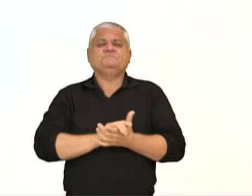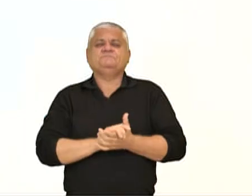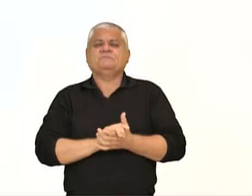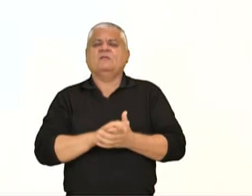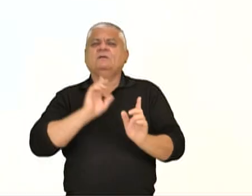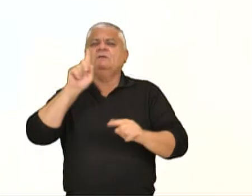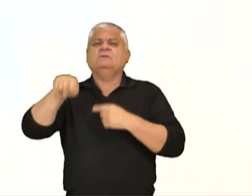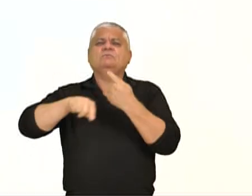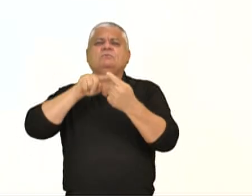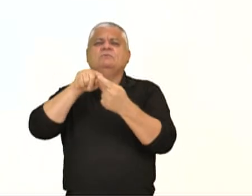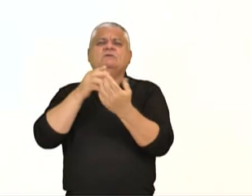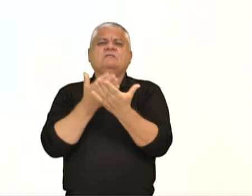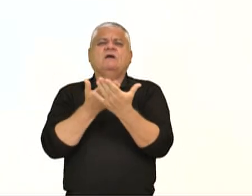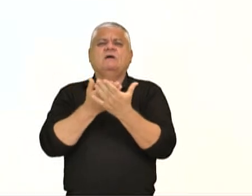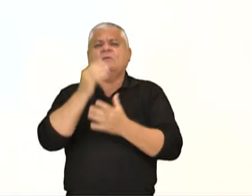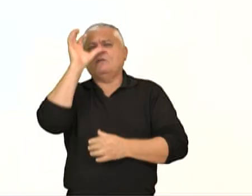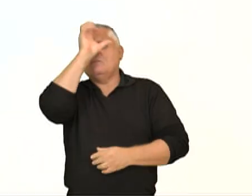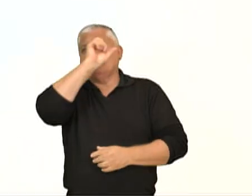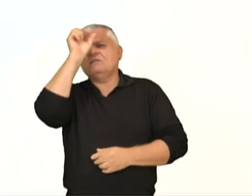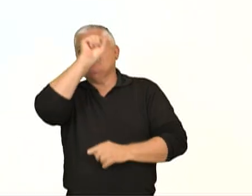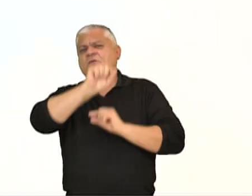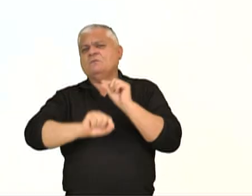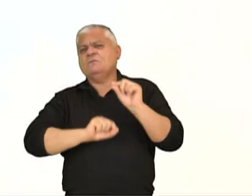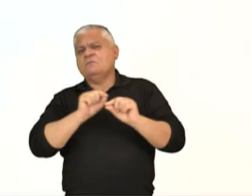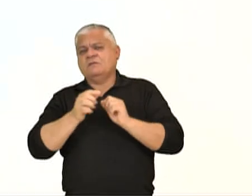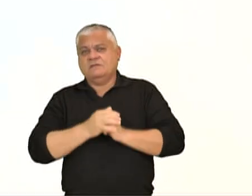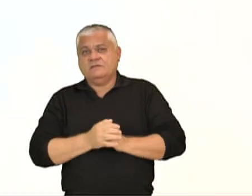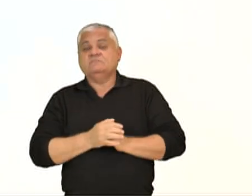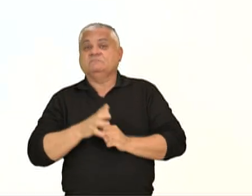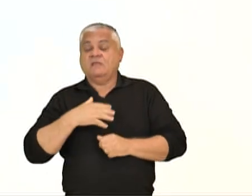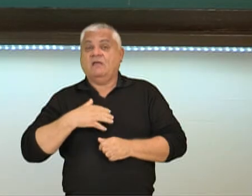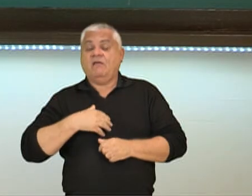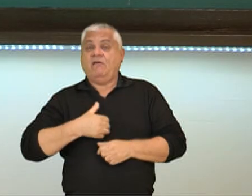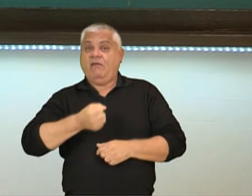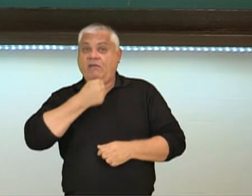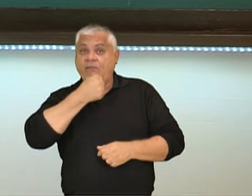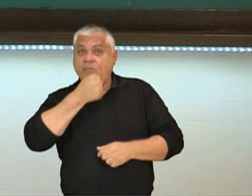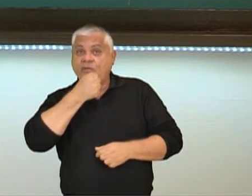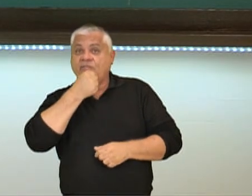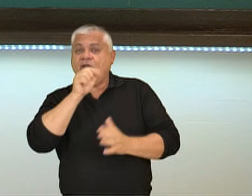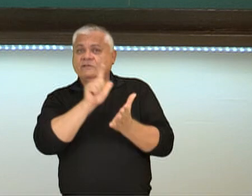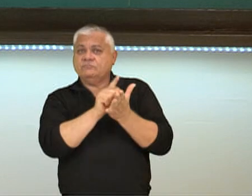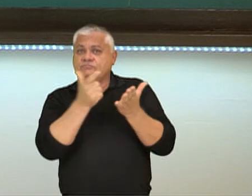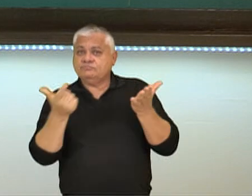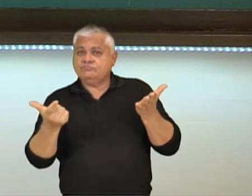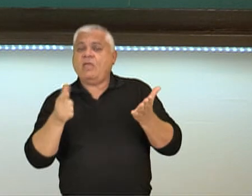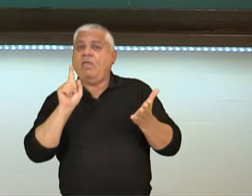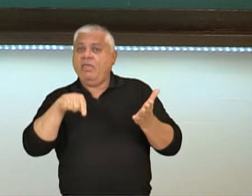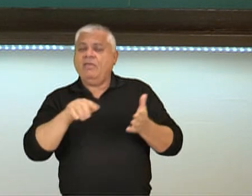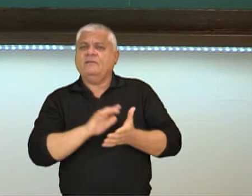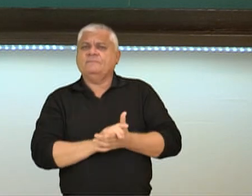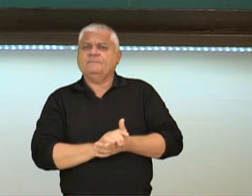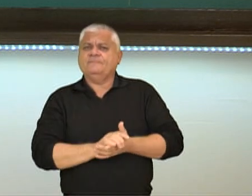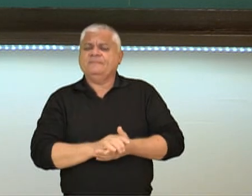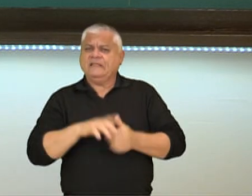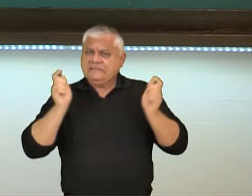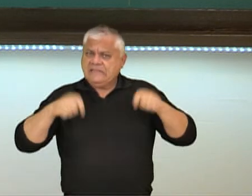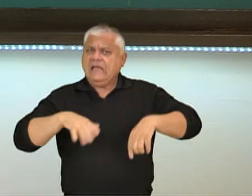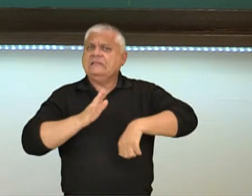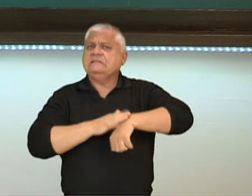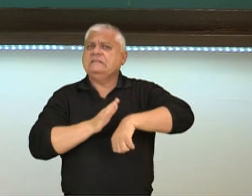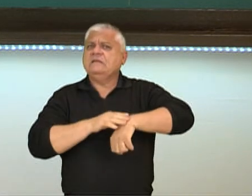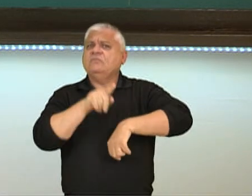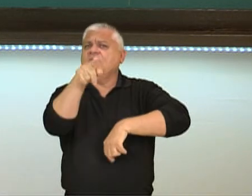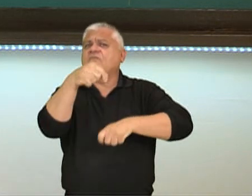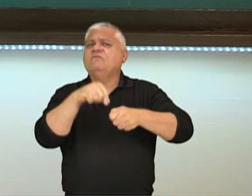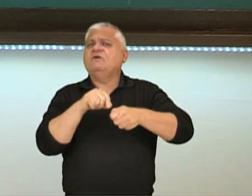os objetivos hoje, o que nós vamos trabalhar? A gente vai trabalhar com a reportagem, meu querido, trabalhar com a reportagem, minha querida. Sabe o que dá tempo de se fazer agora